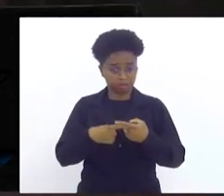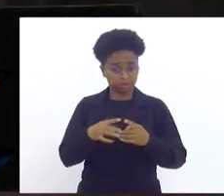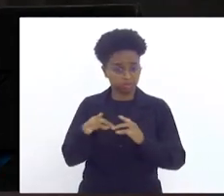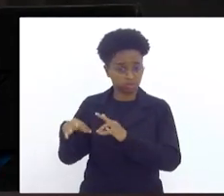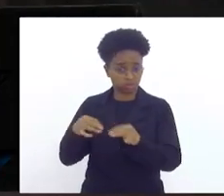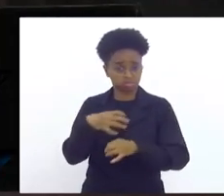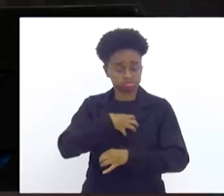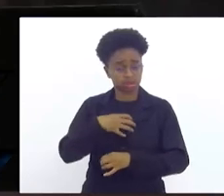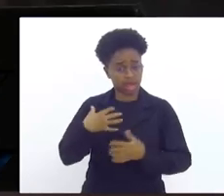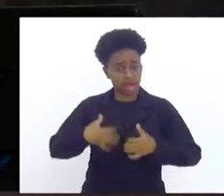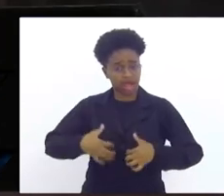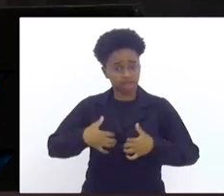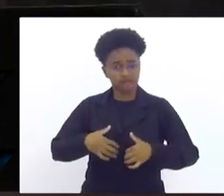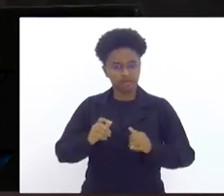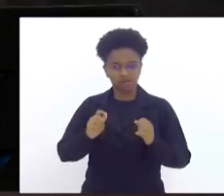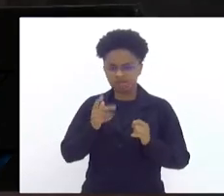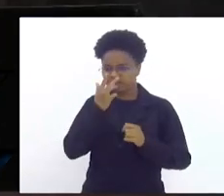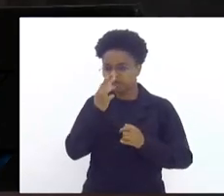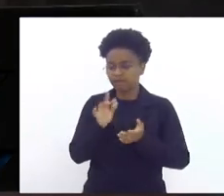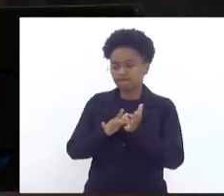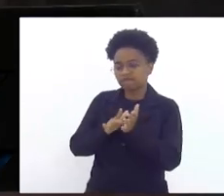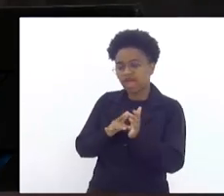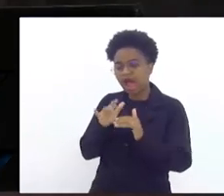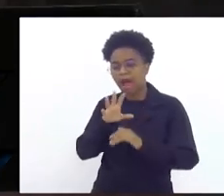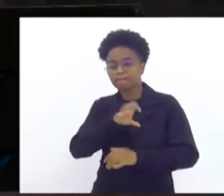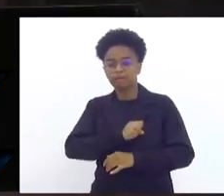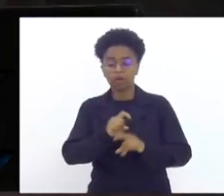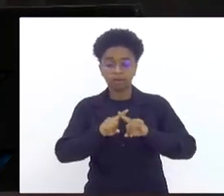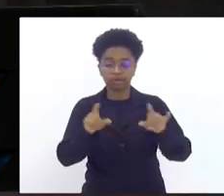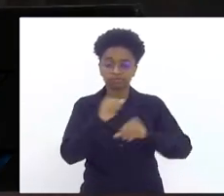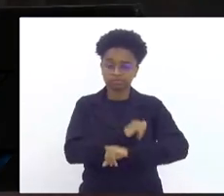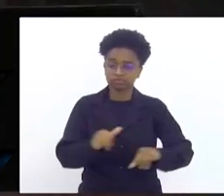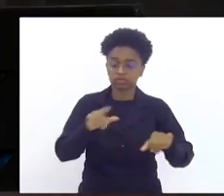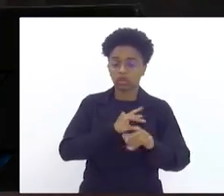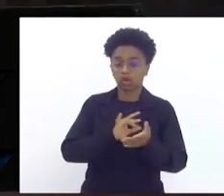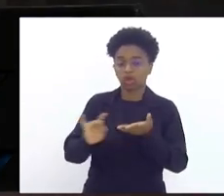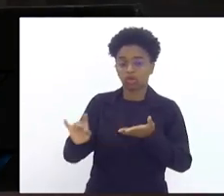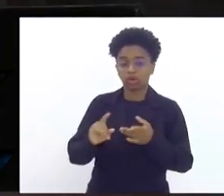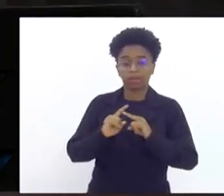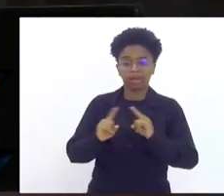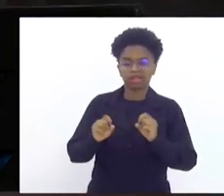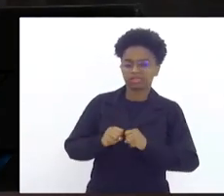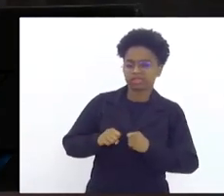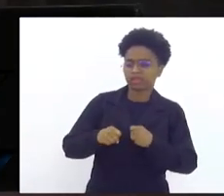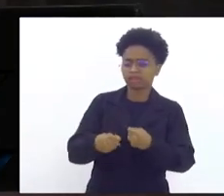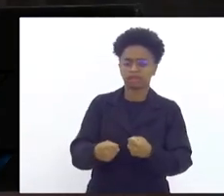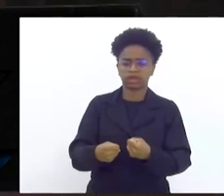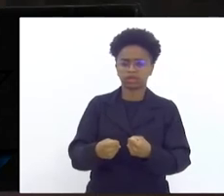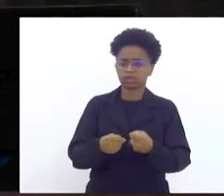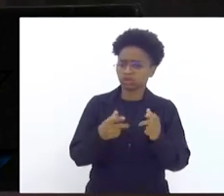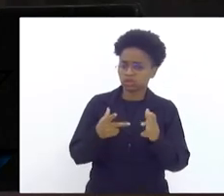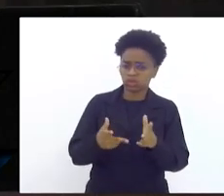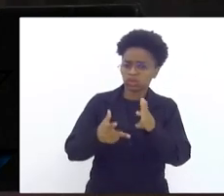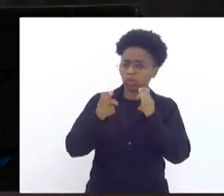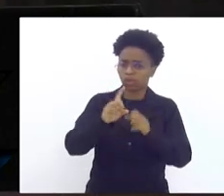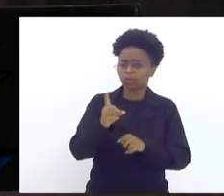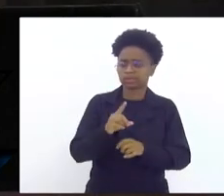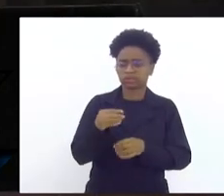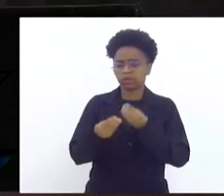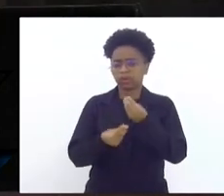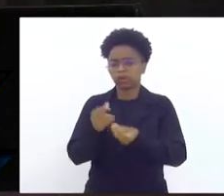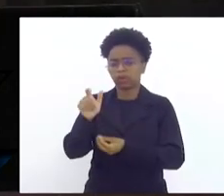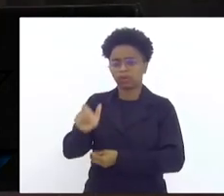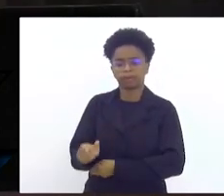se travessem de amor mas eles disseminam ódio e faz uma defesa cega ao prefeito que